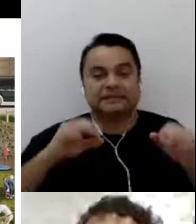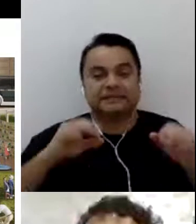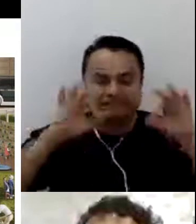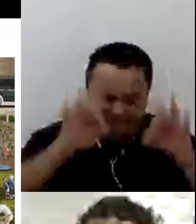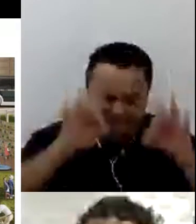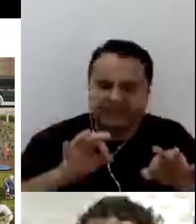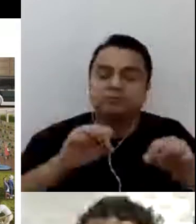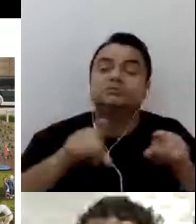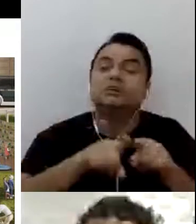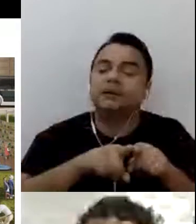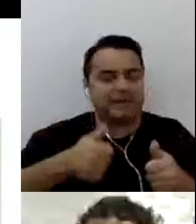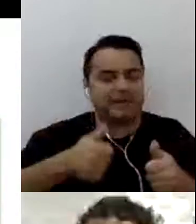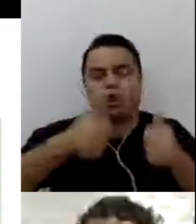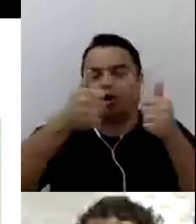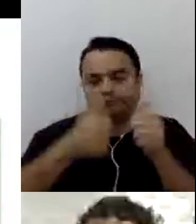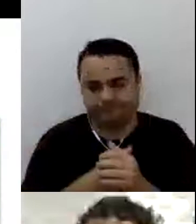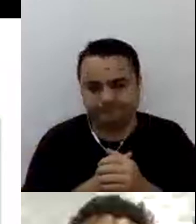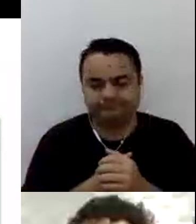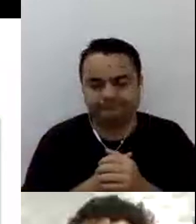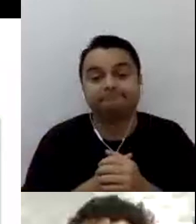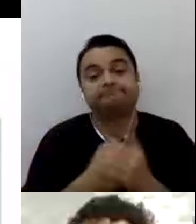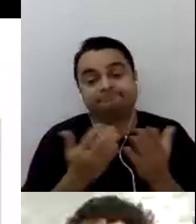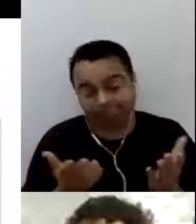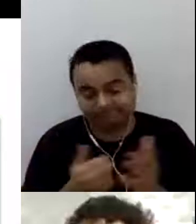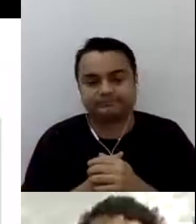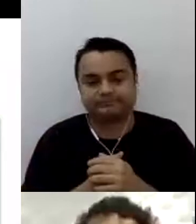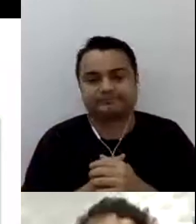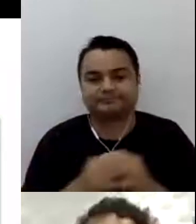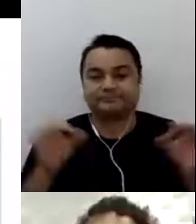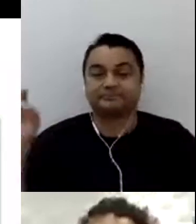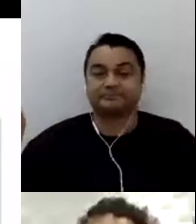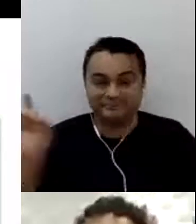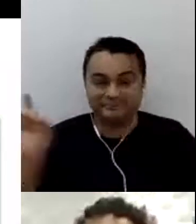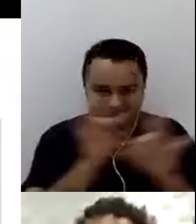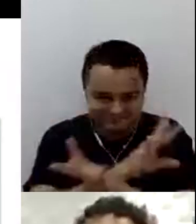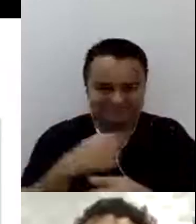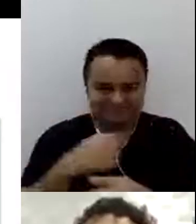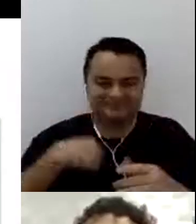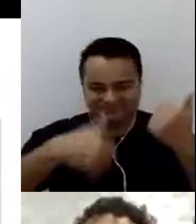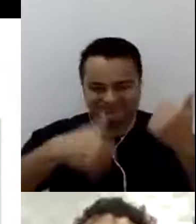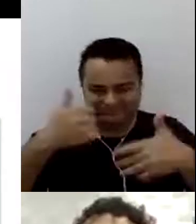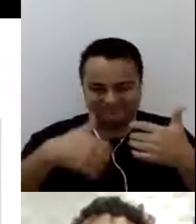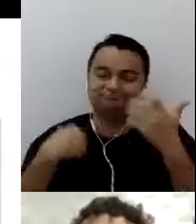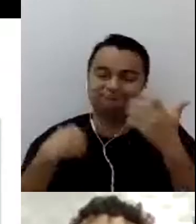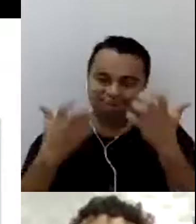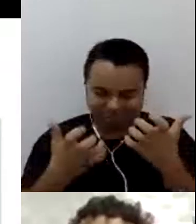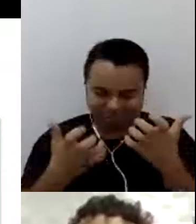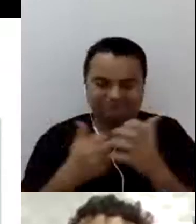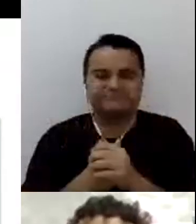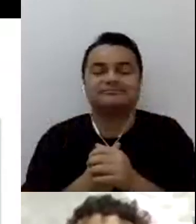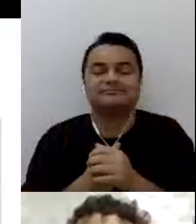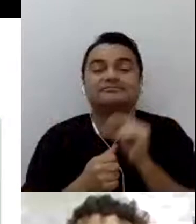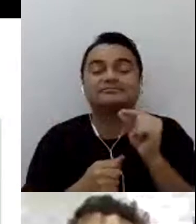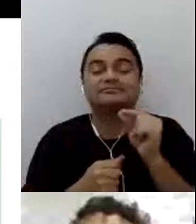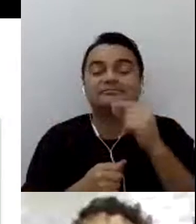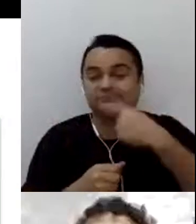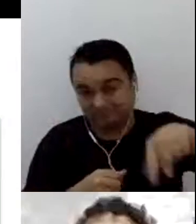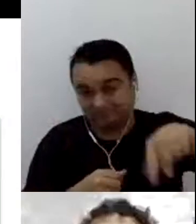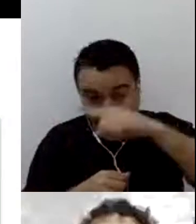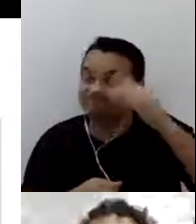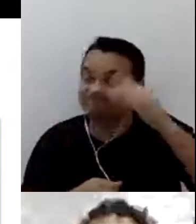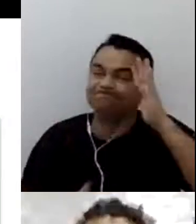adequada e da melhor forma possível. Tá? E finalizando aqui toda a minha fala, eu gostaria de que a gente tivesse bem em